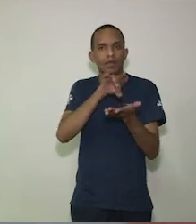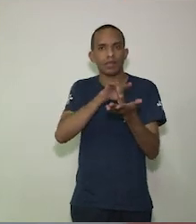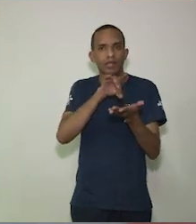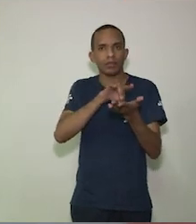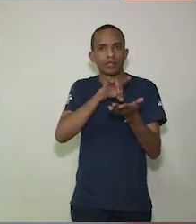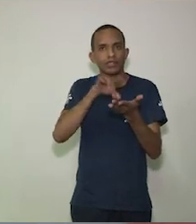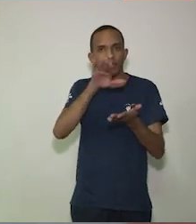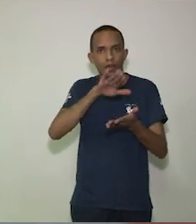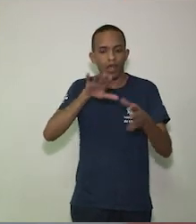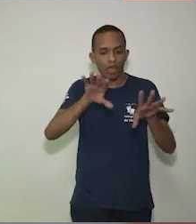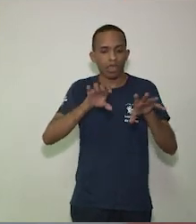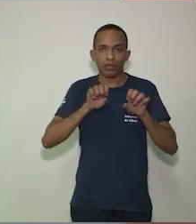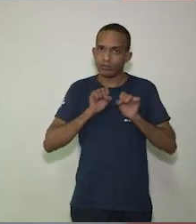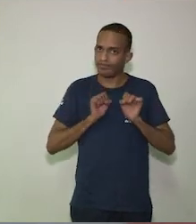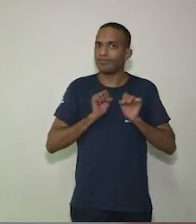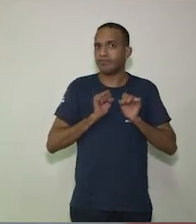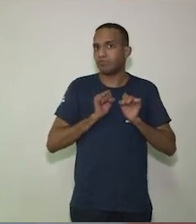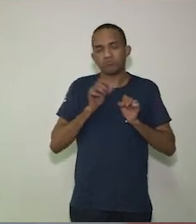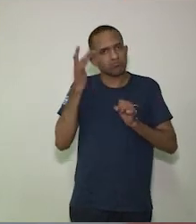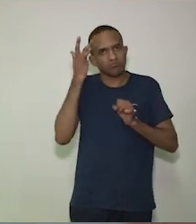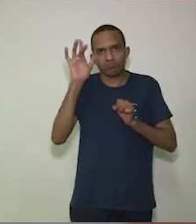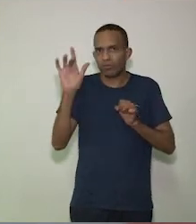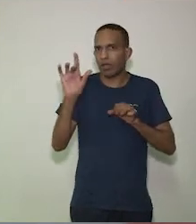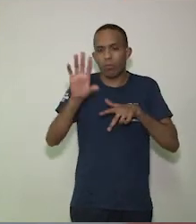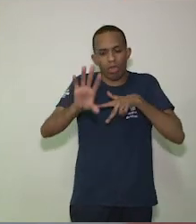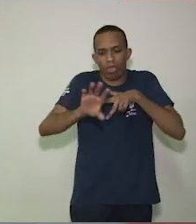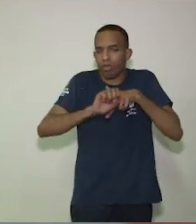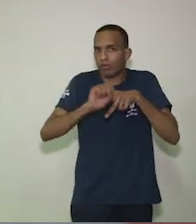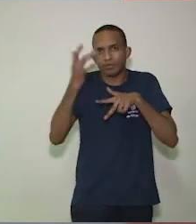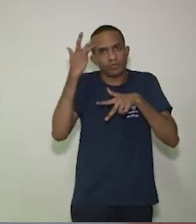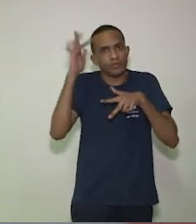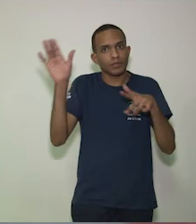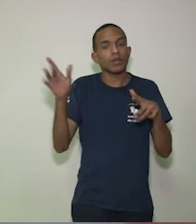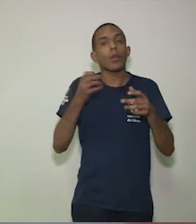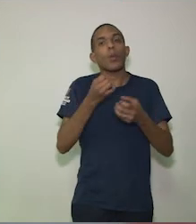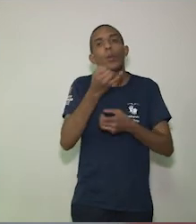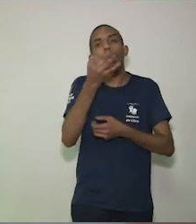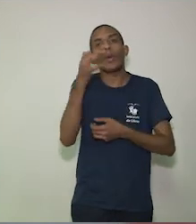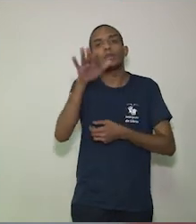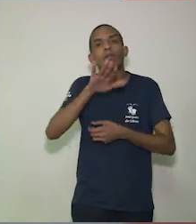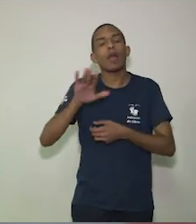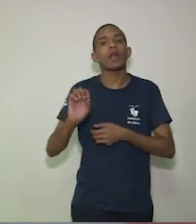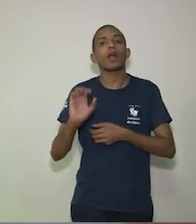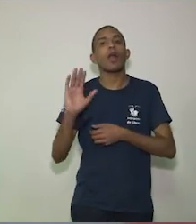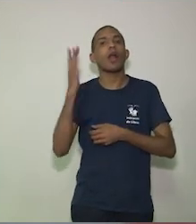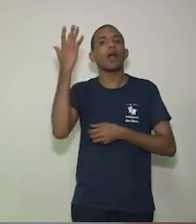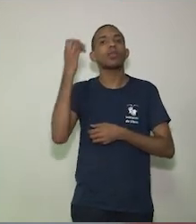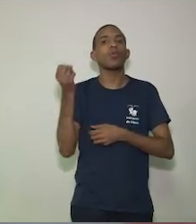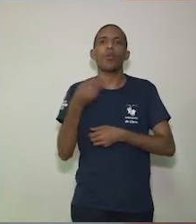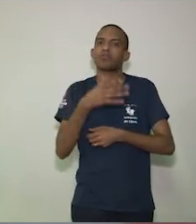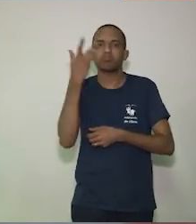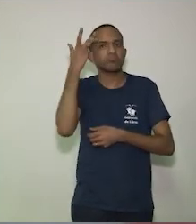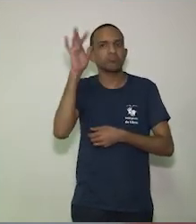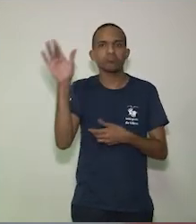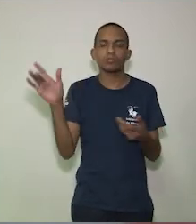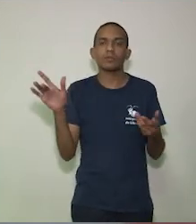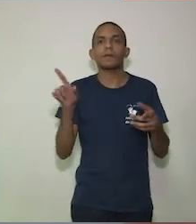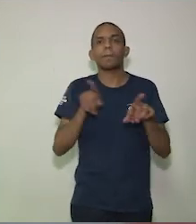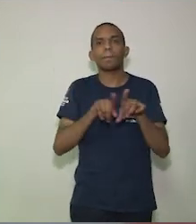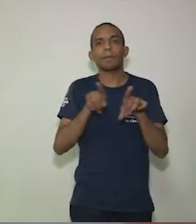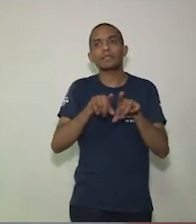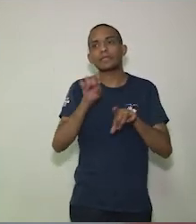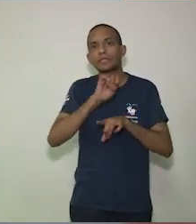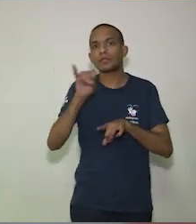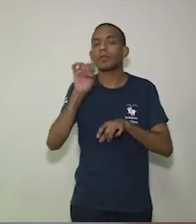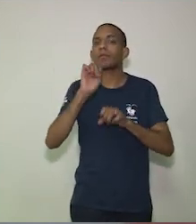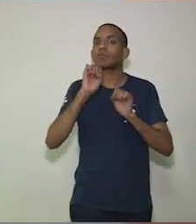efetivamente, elas foram contaminadas. Então, isso não significa quantidade de novos casos, né? Aliás, até se